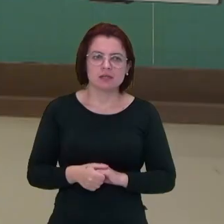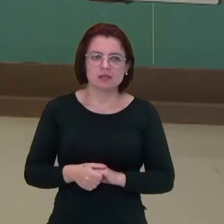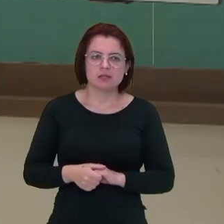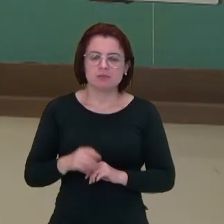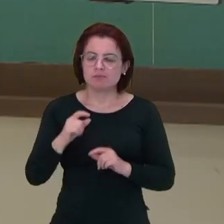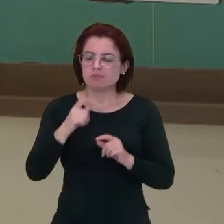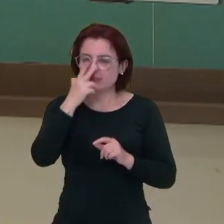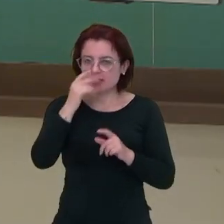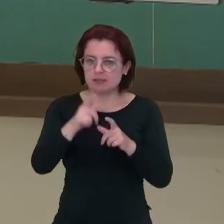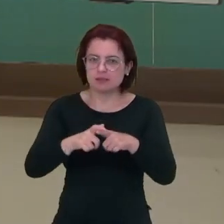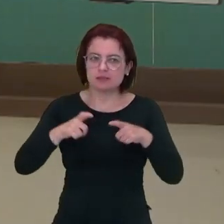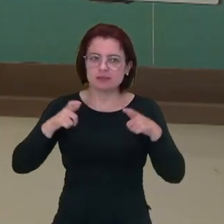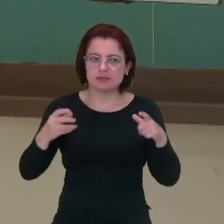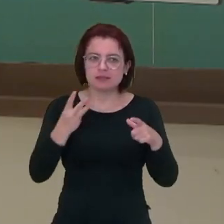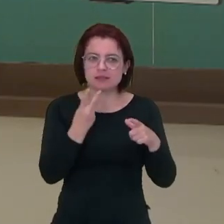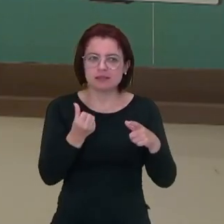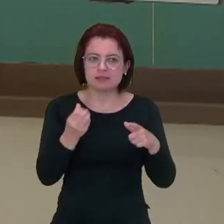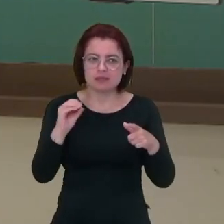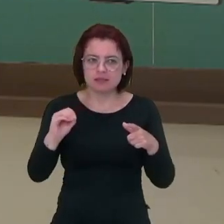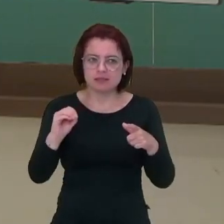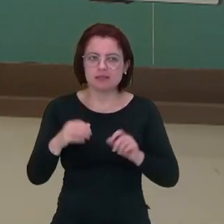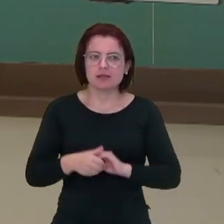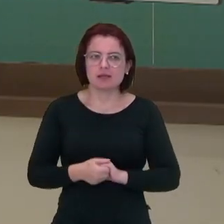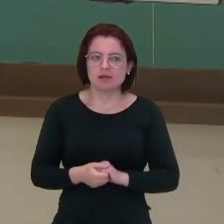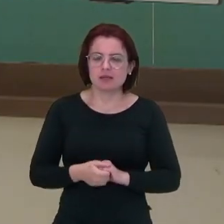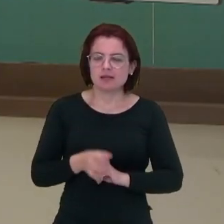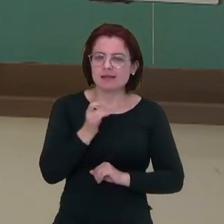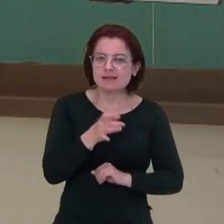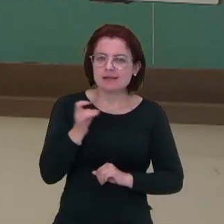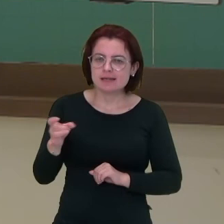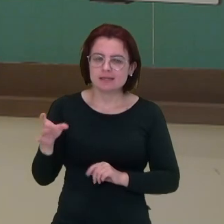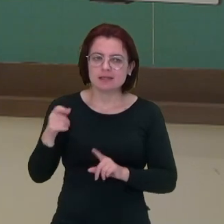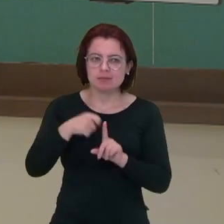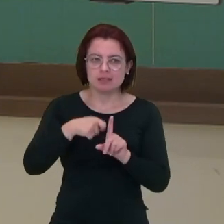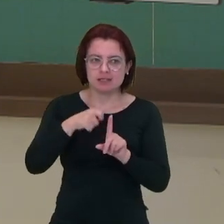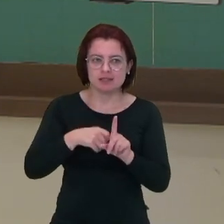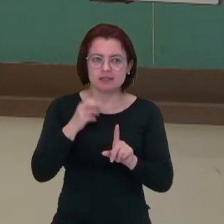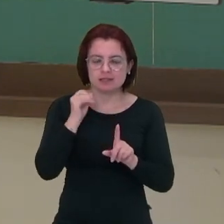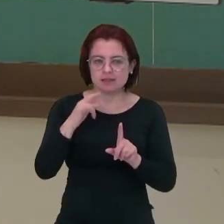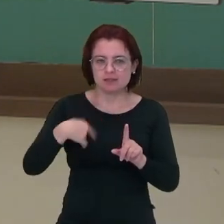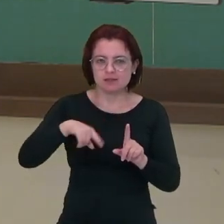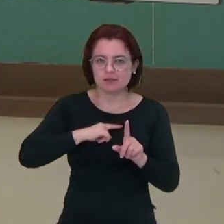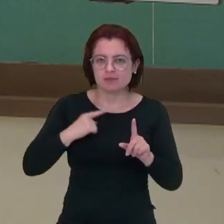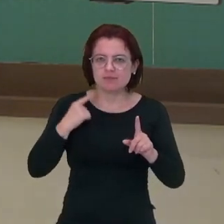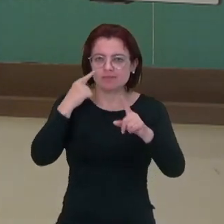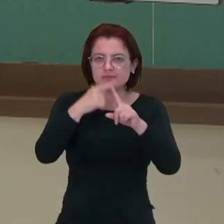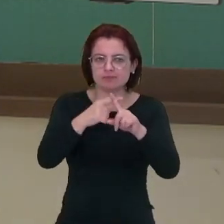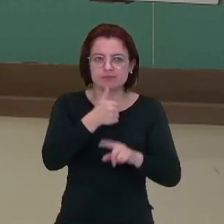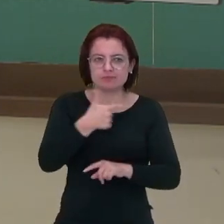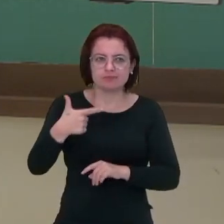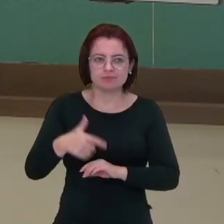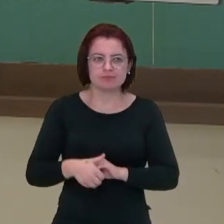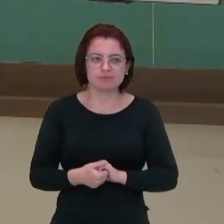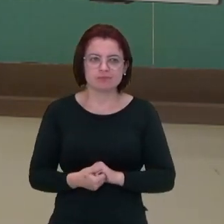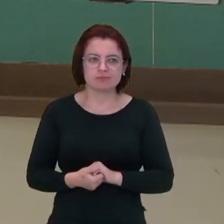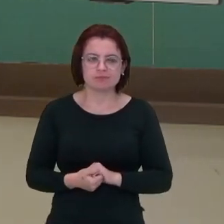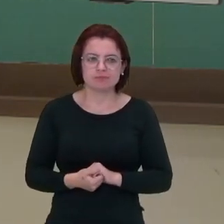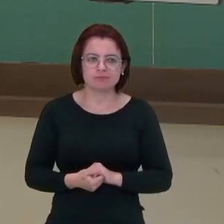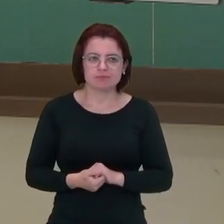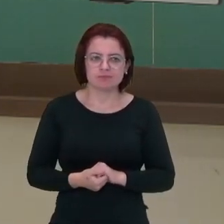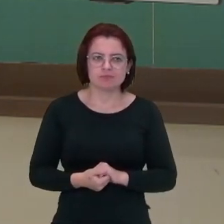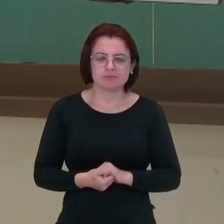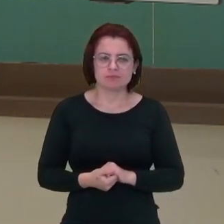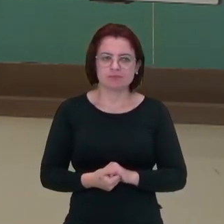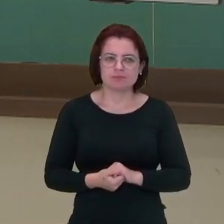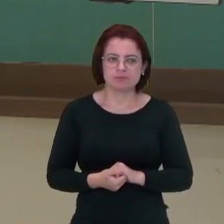vai aumentar R$360 a cada mês. Se eu projetar isso para 12 meses, é só multiplicar